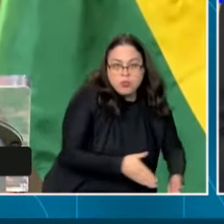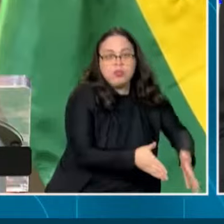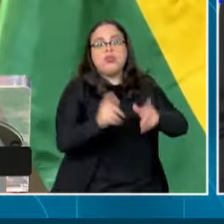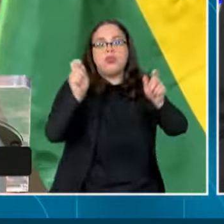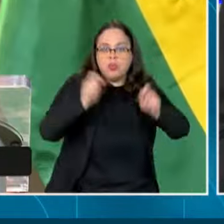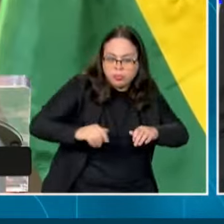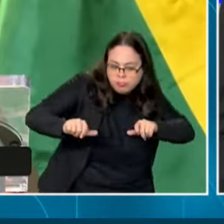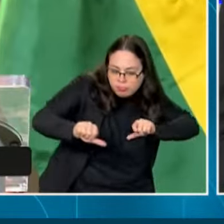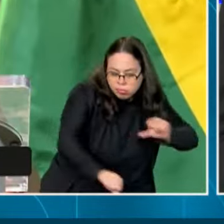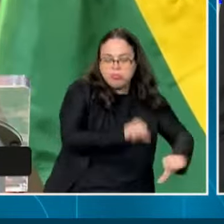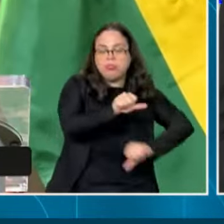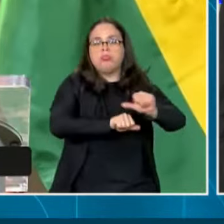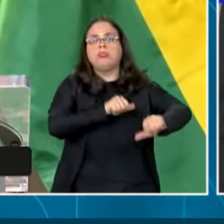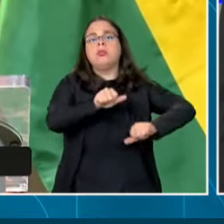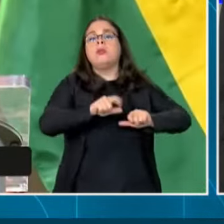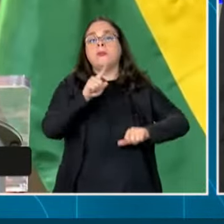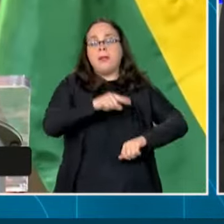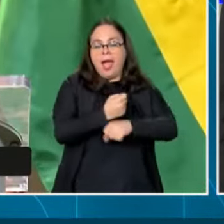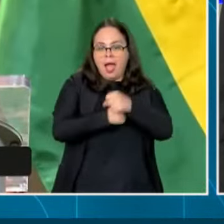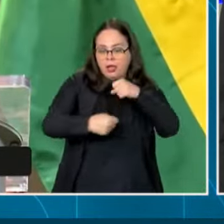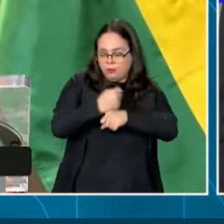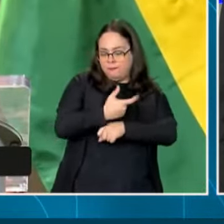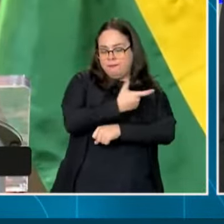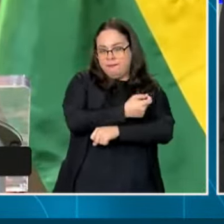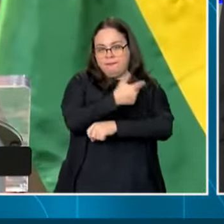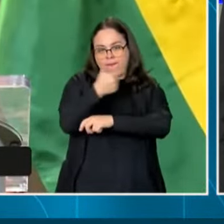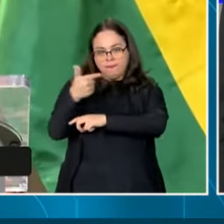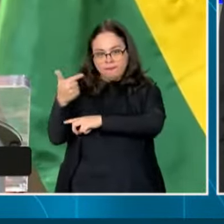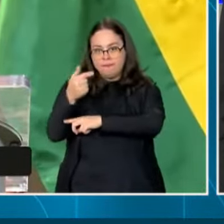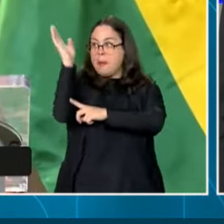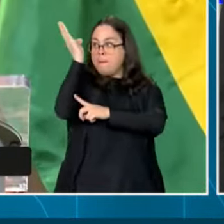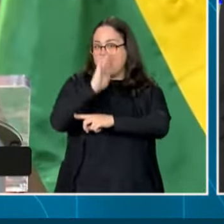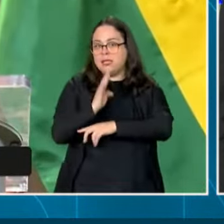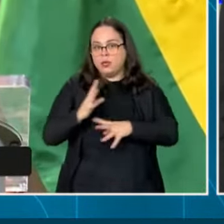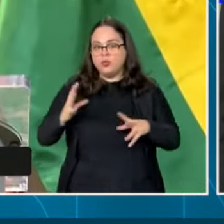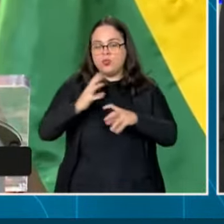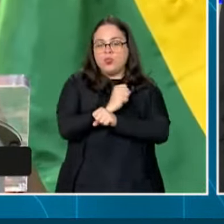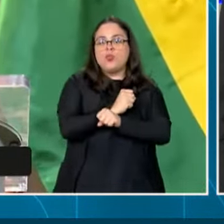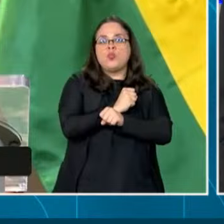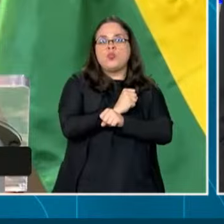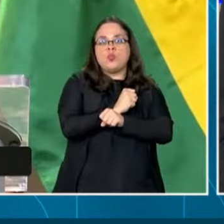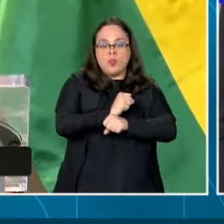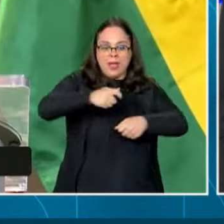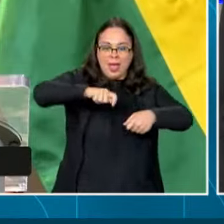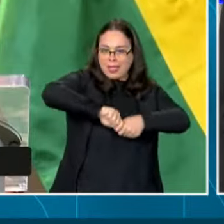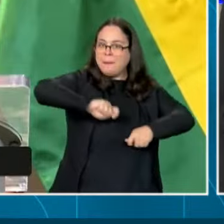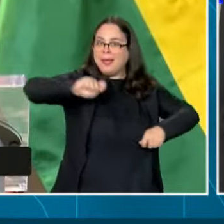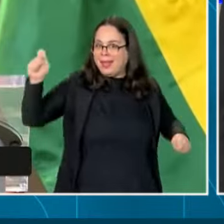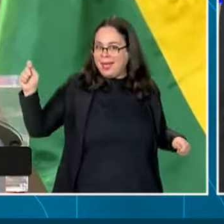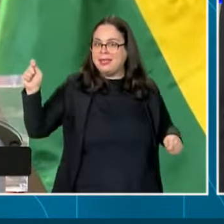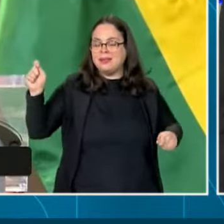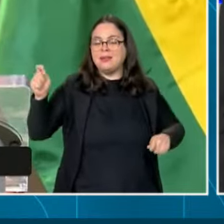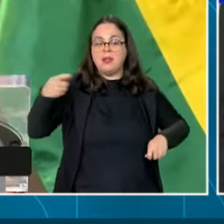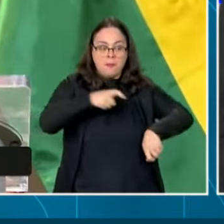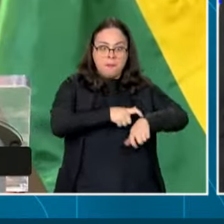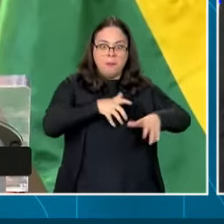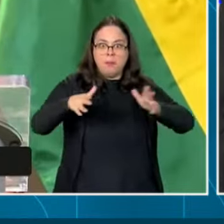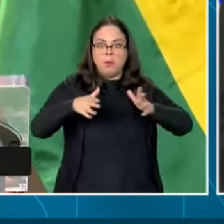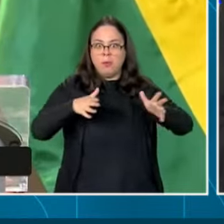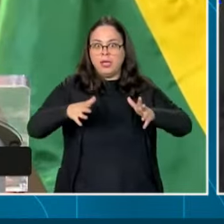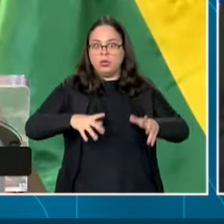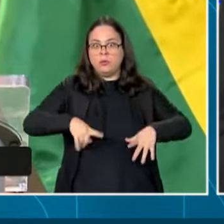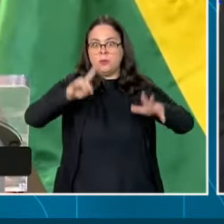ou seja, no final das contas, já são aqueles segmentos onde o Lula já tem uma entrada maior, são justamente entre mulheres, esses